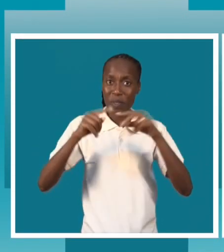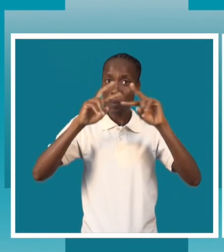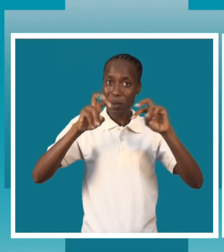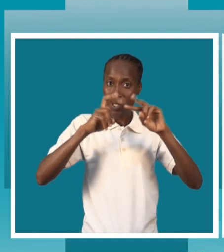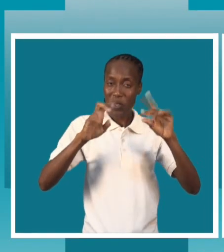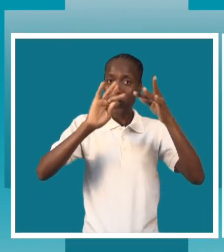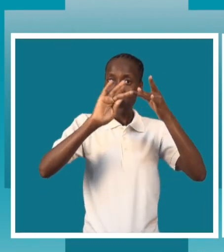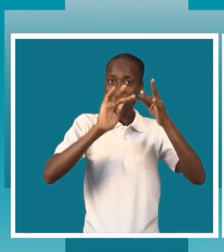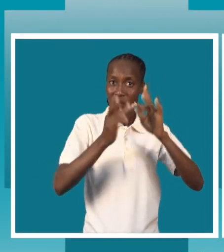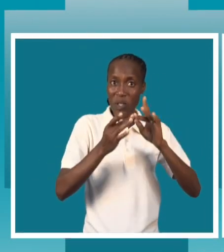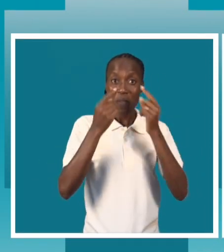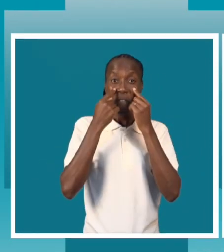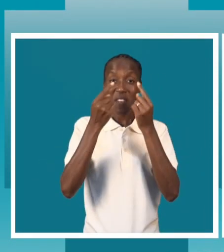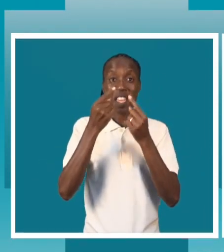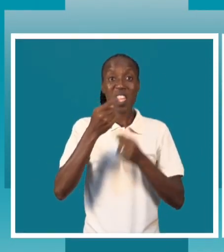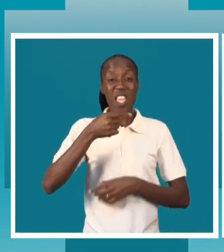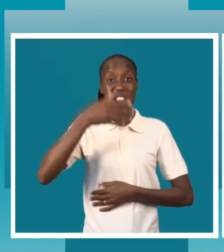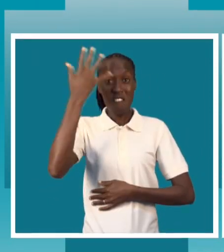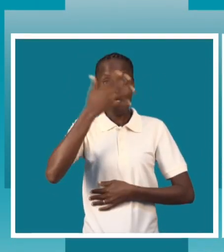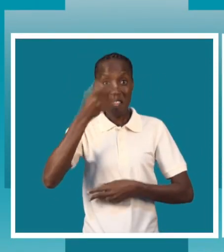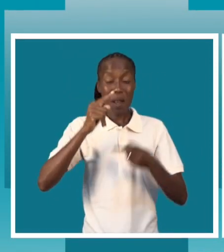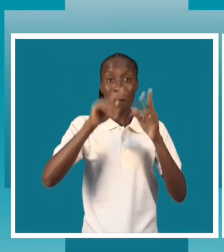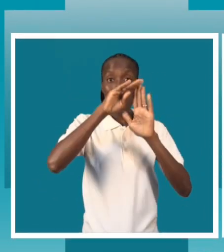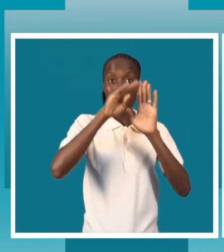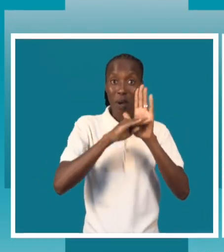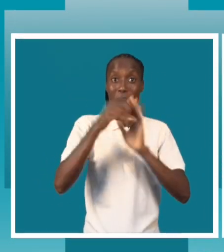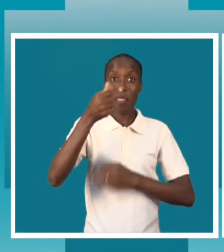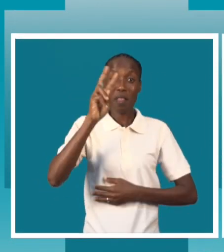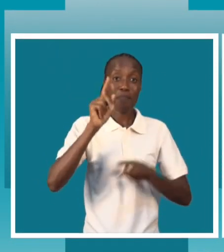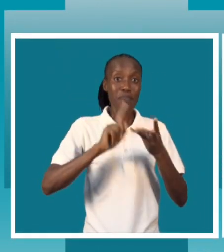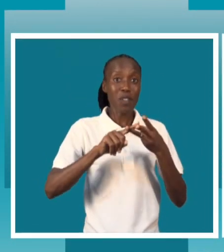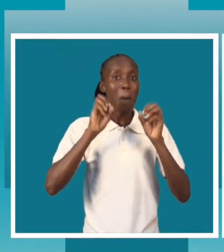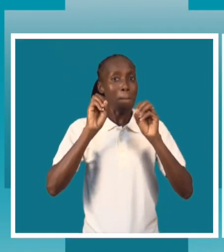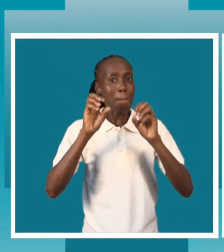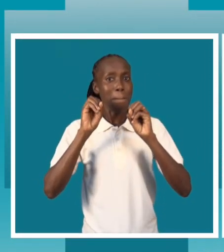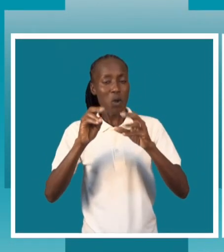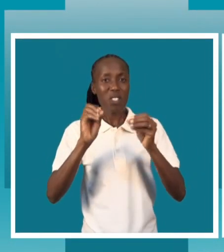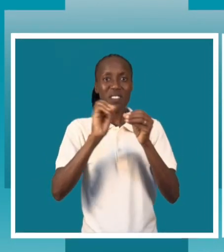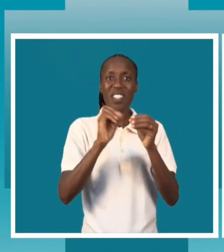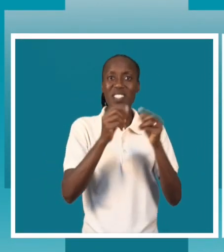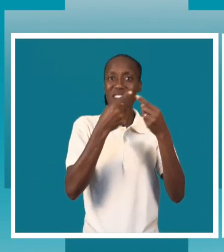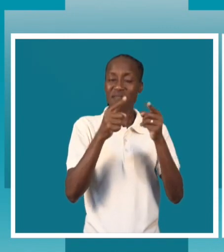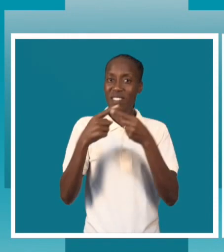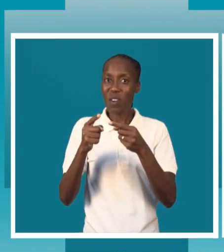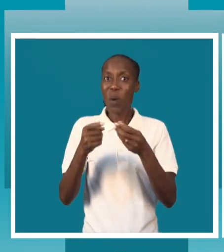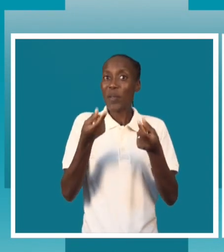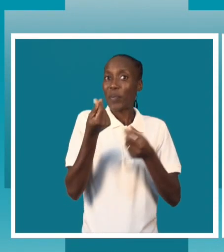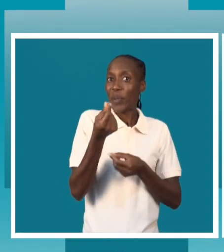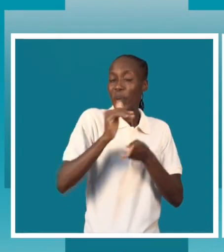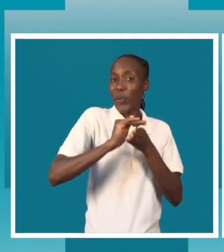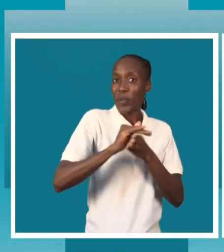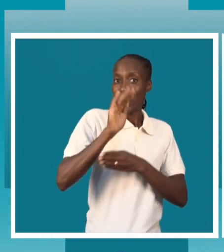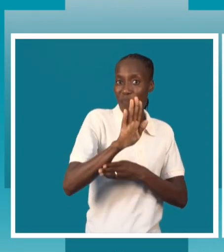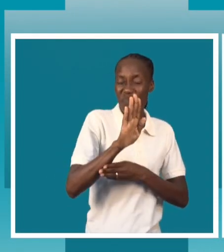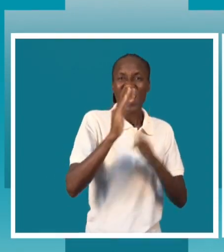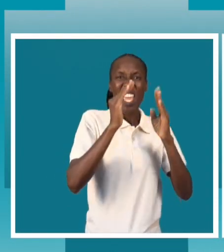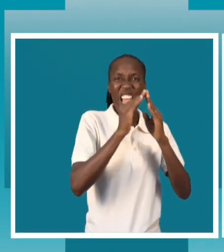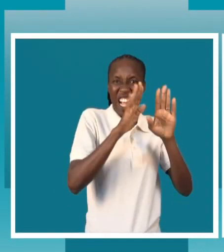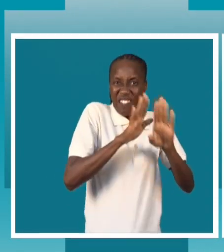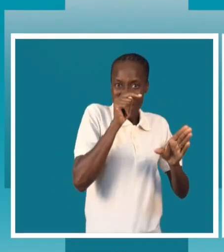redes sociais, pesquisas online, visualização de filmes, programas de TV, músicas, transações financeiras e diversas outras